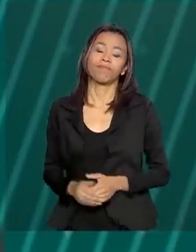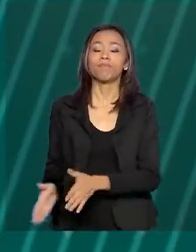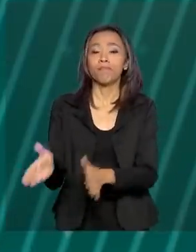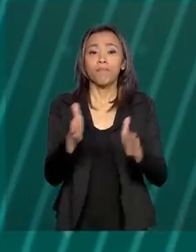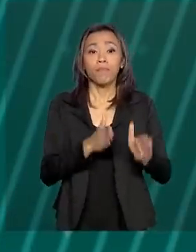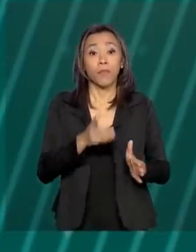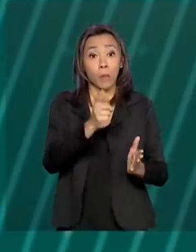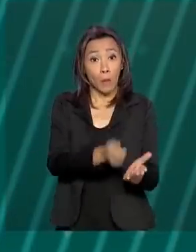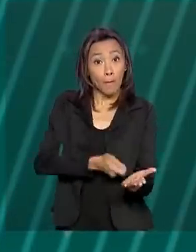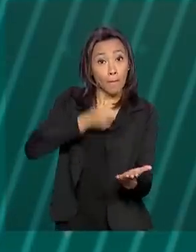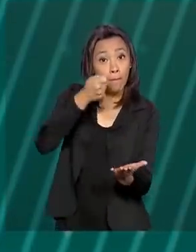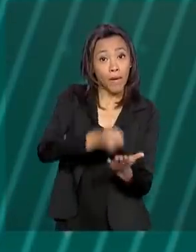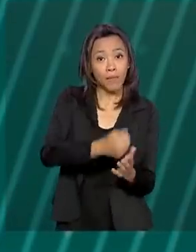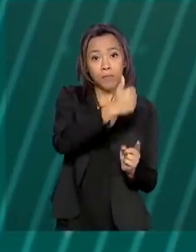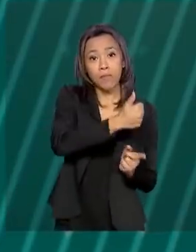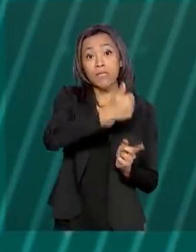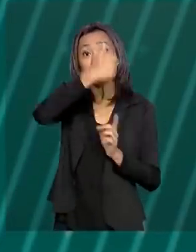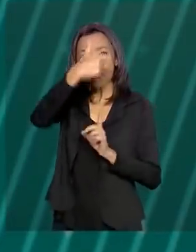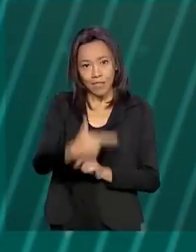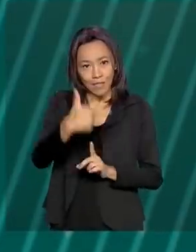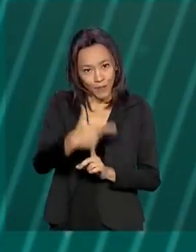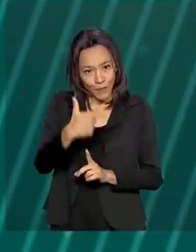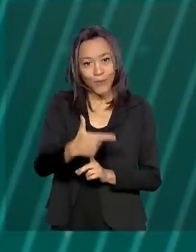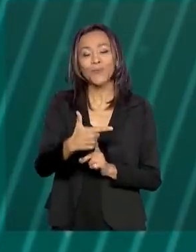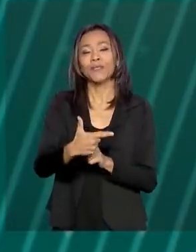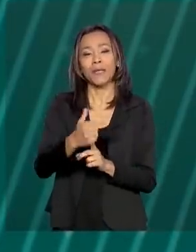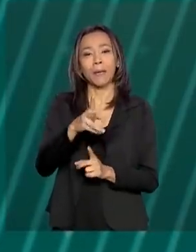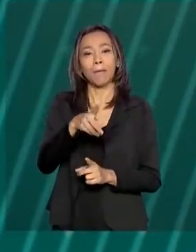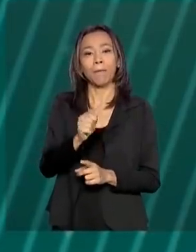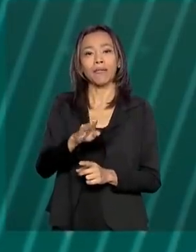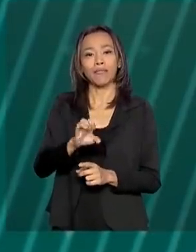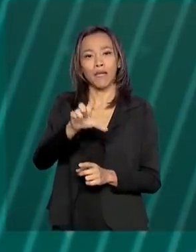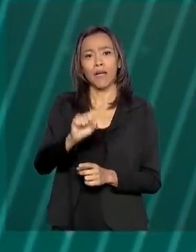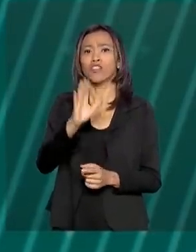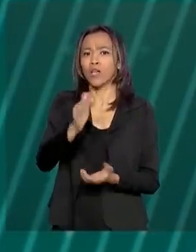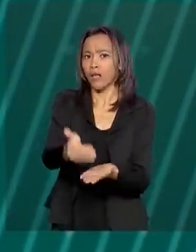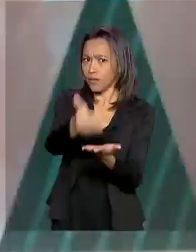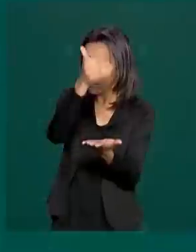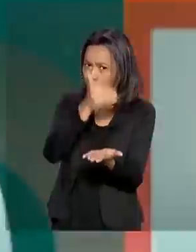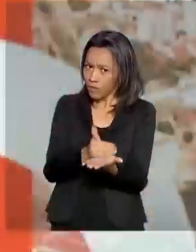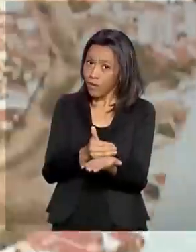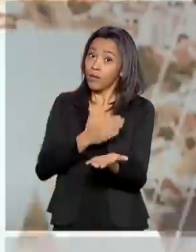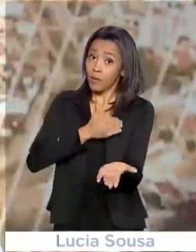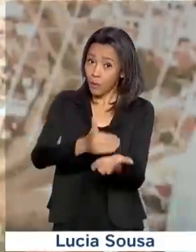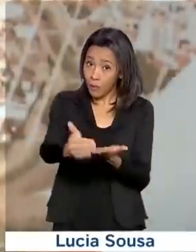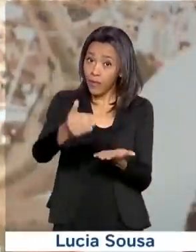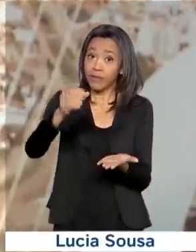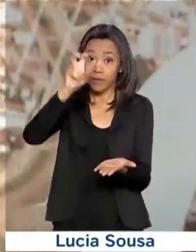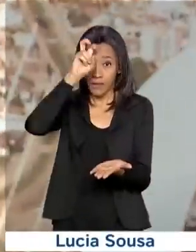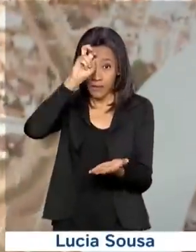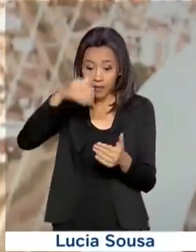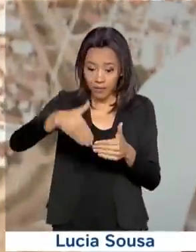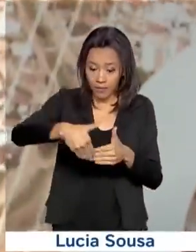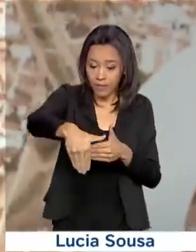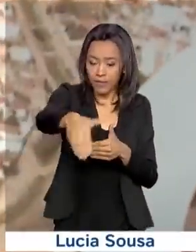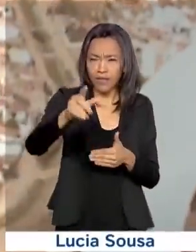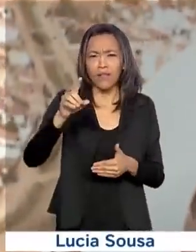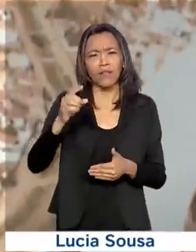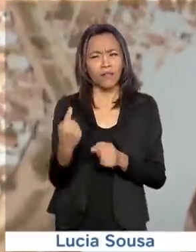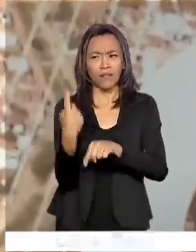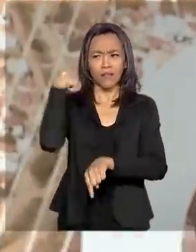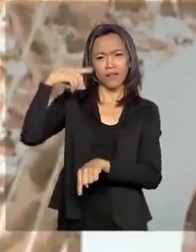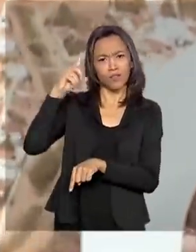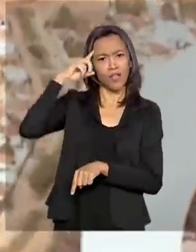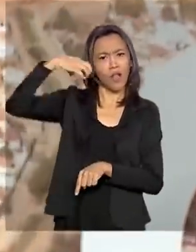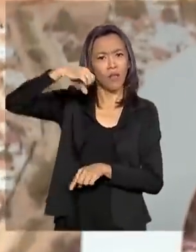O pagamento da segunda parcela do auxílio emergencial foi antecipado e começa nesta quinta-feira. Desde o dia 9 de